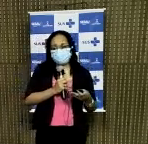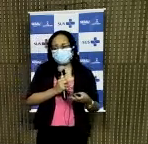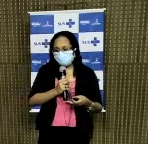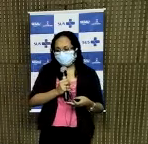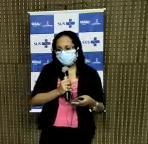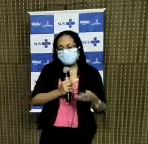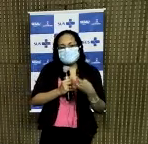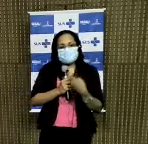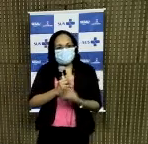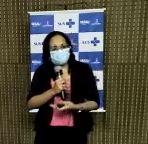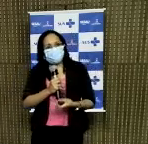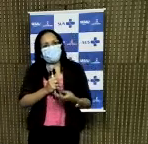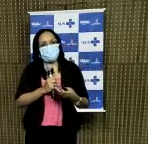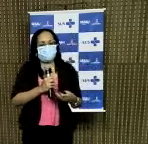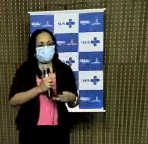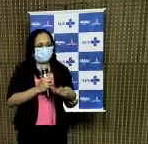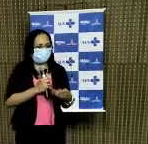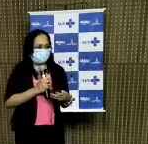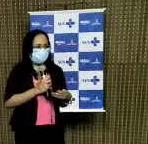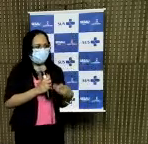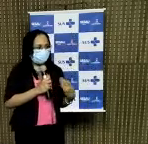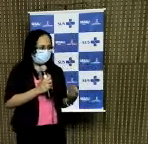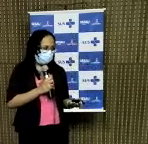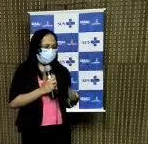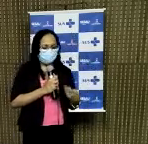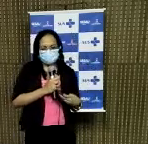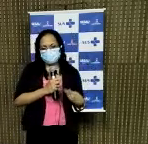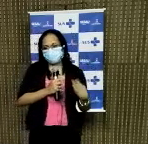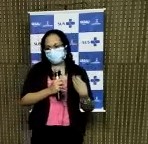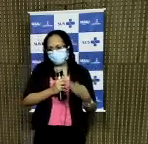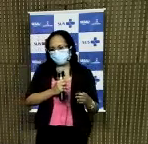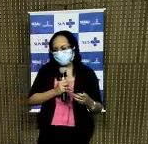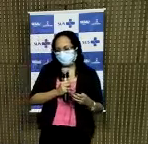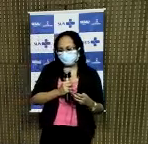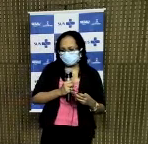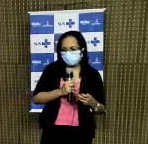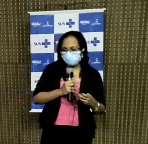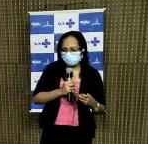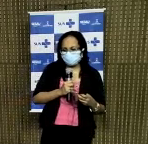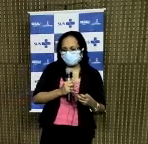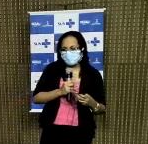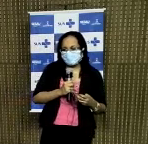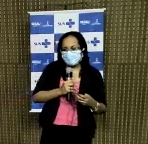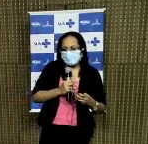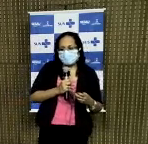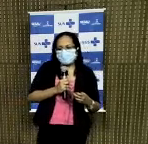ações educativas nesse grupo de gestante que vai ser estabelecido agora, né, a partir do mês de